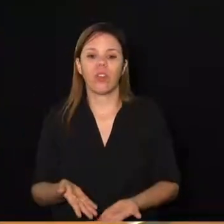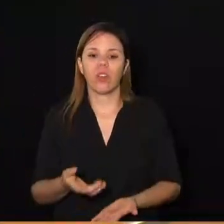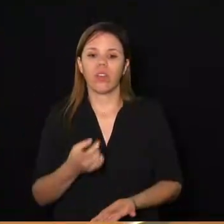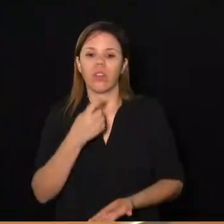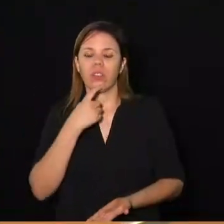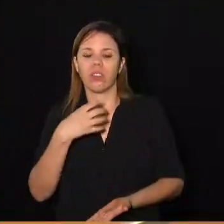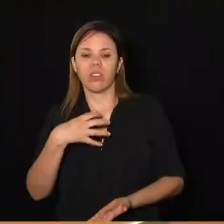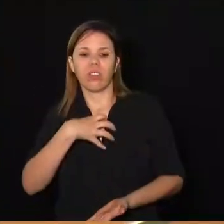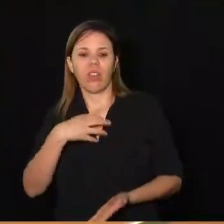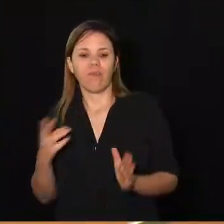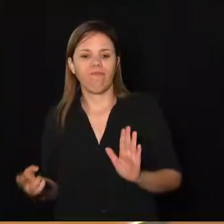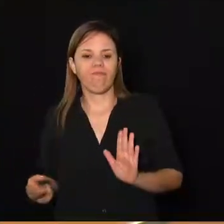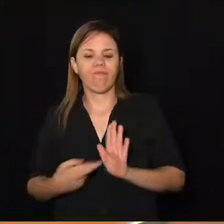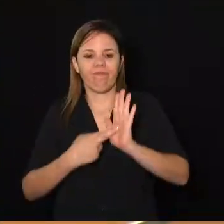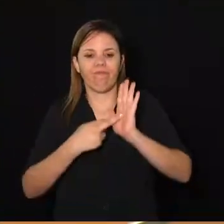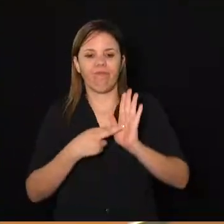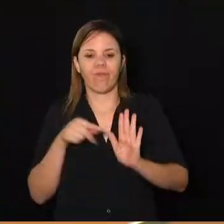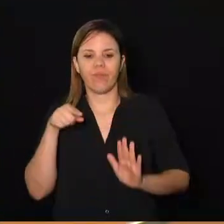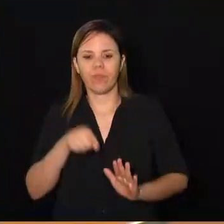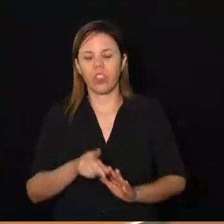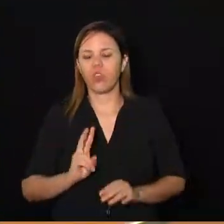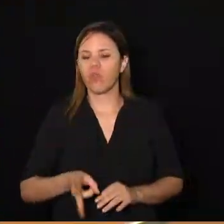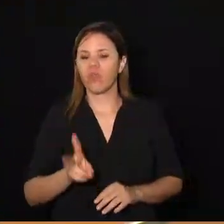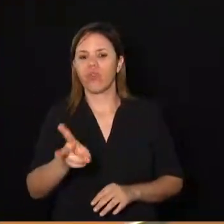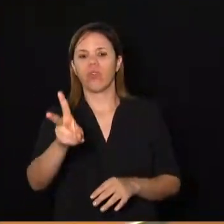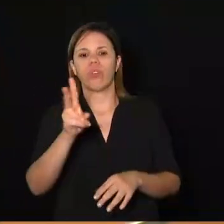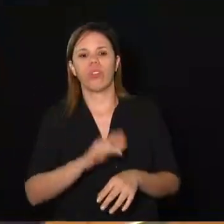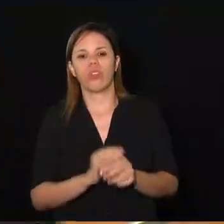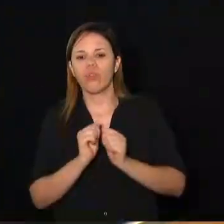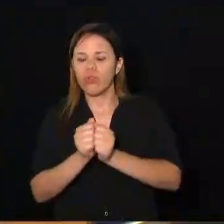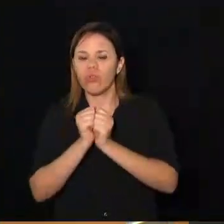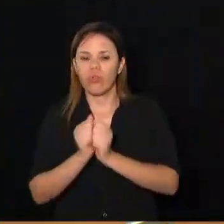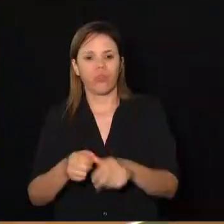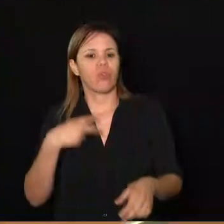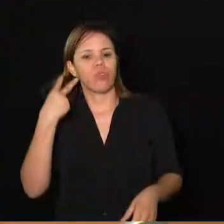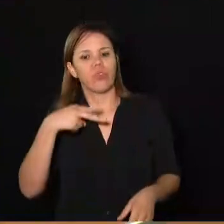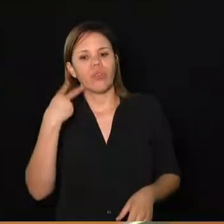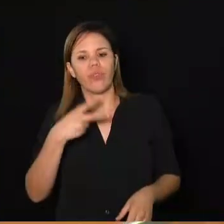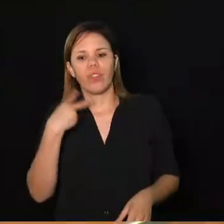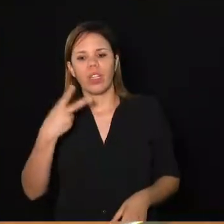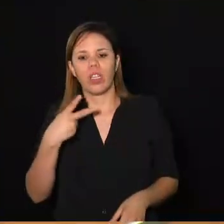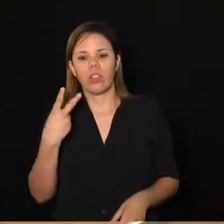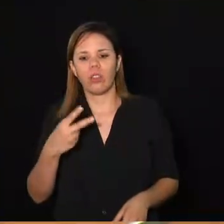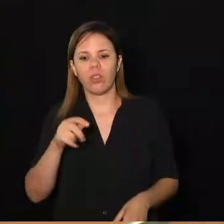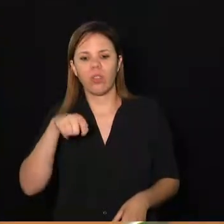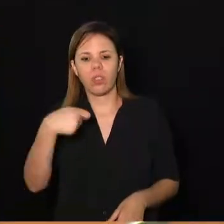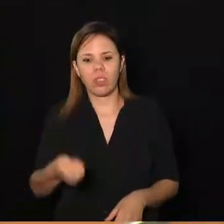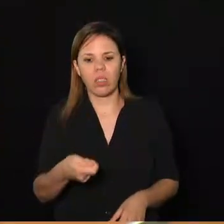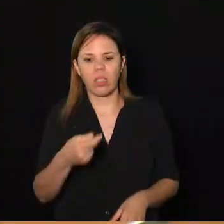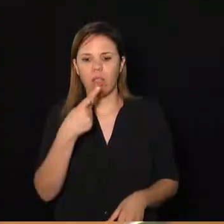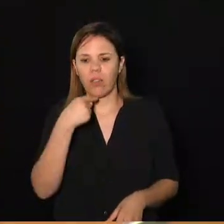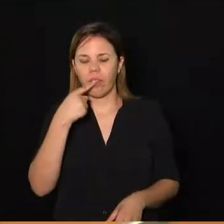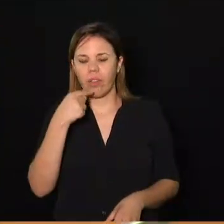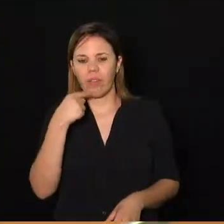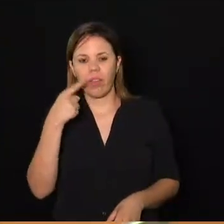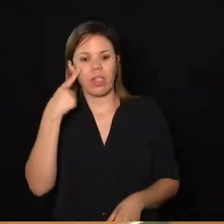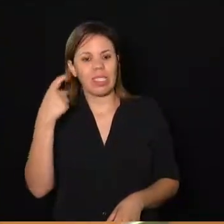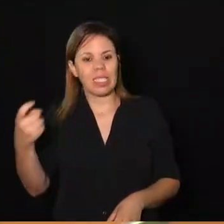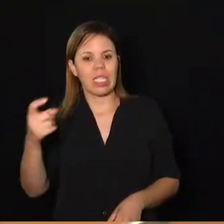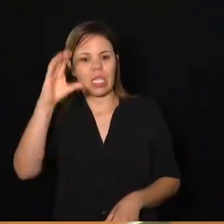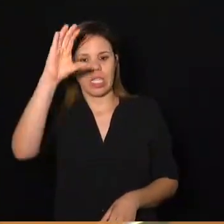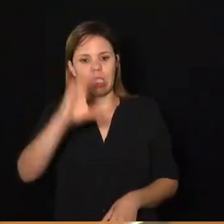representada e que o senhor continue junto com o vereador vermelho lutando por o interesse dos cidadãos